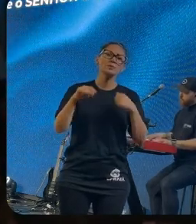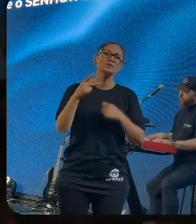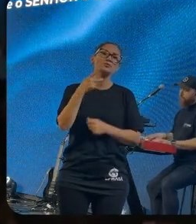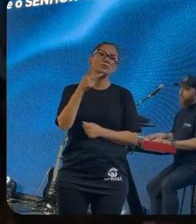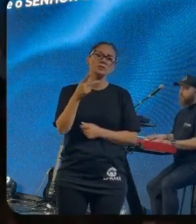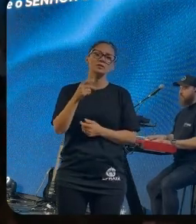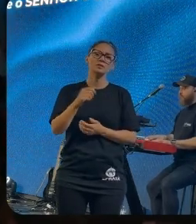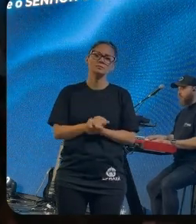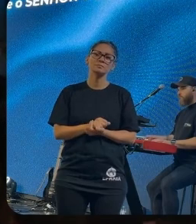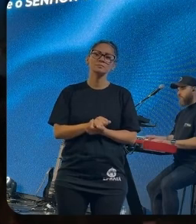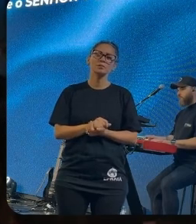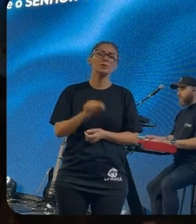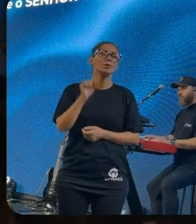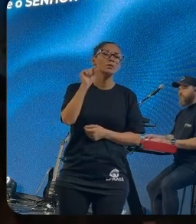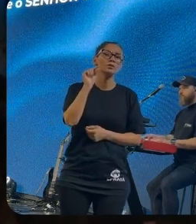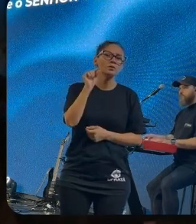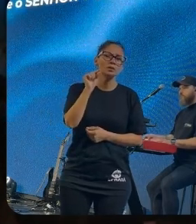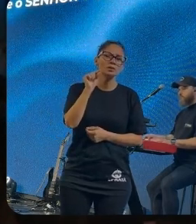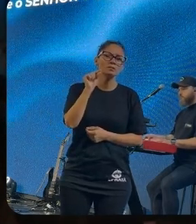fazer é